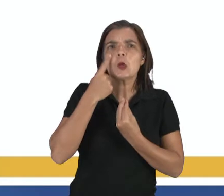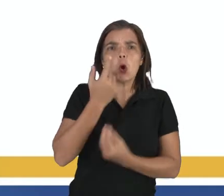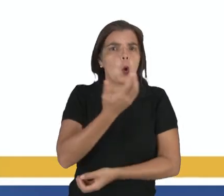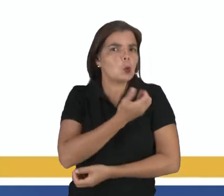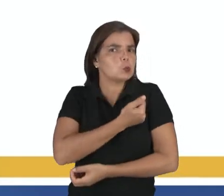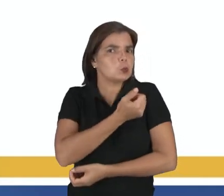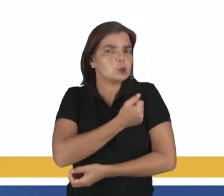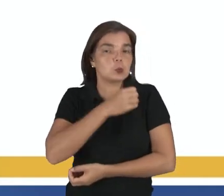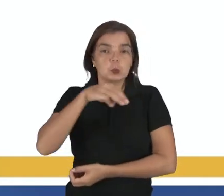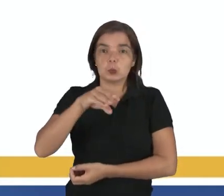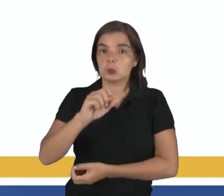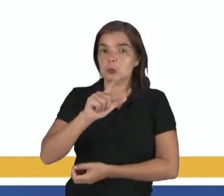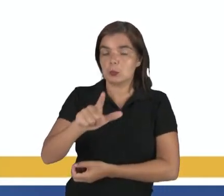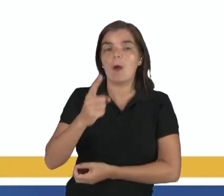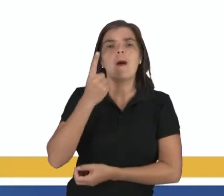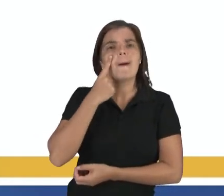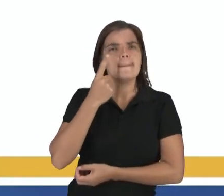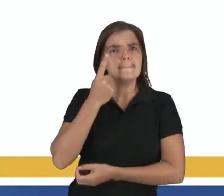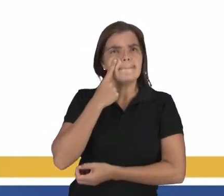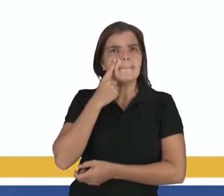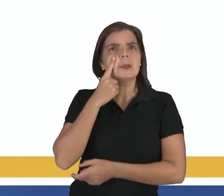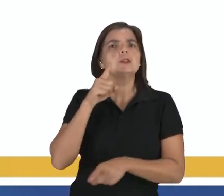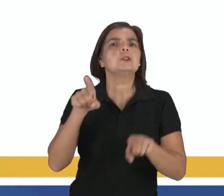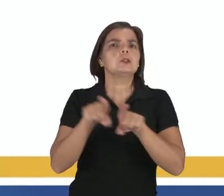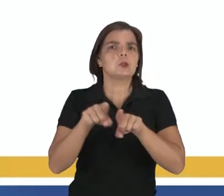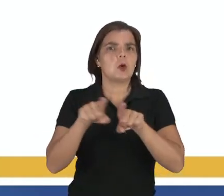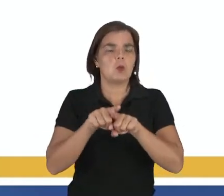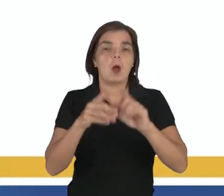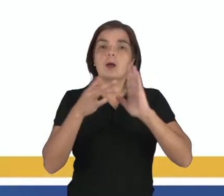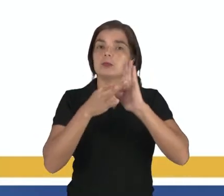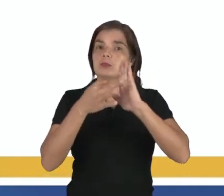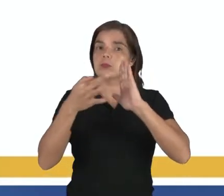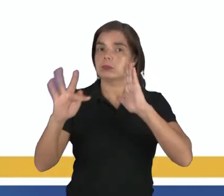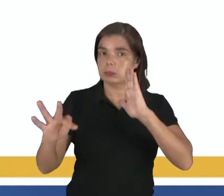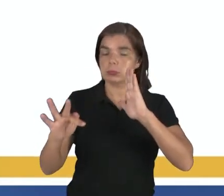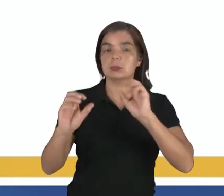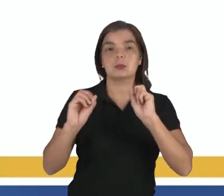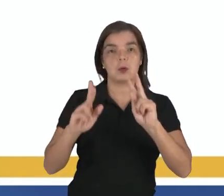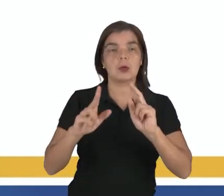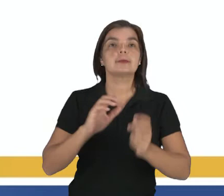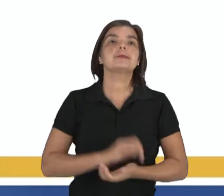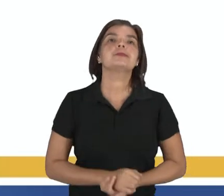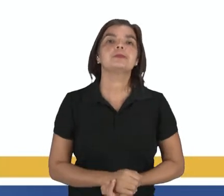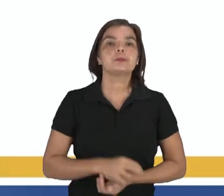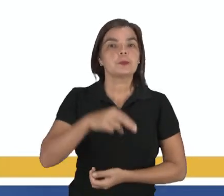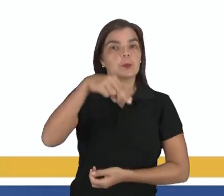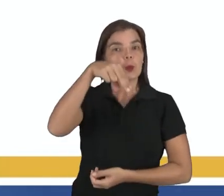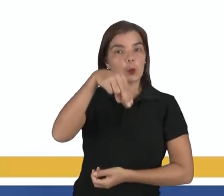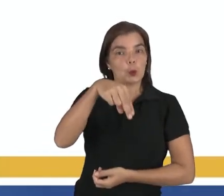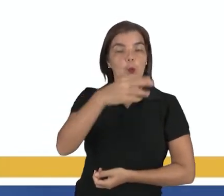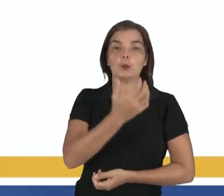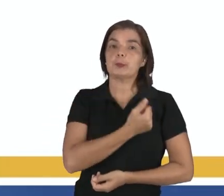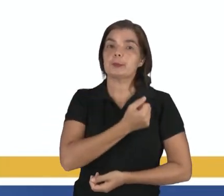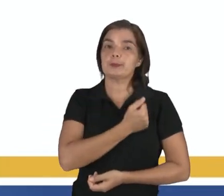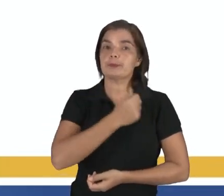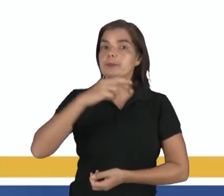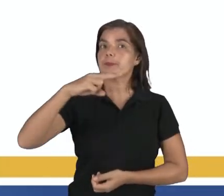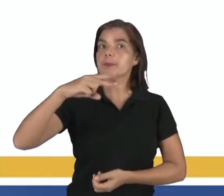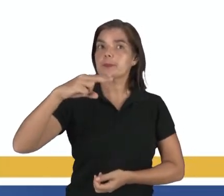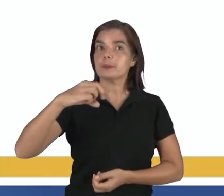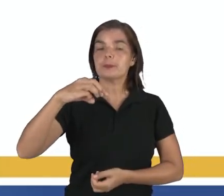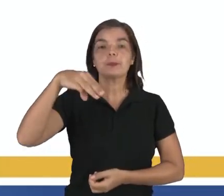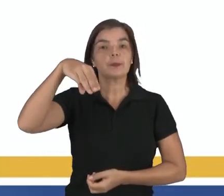número de mols? Nós podemos determinar através dessa fórmula, ok? Número de mols é